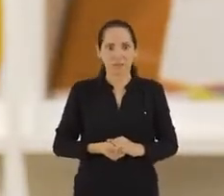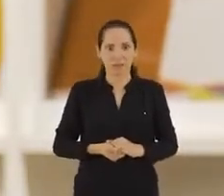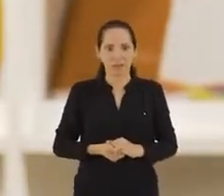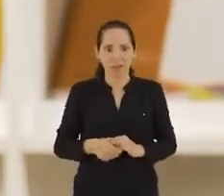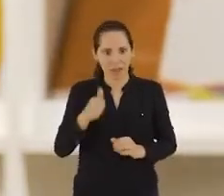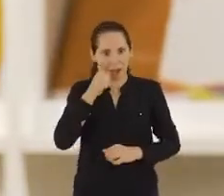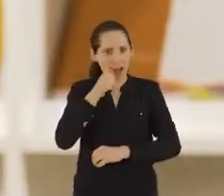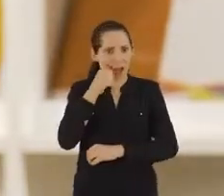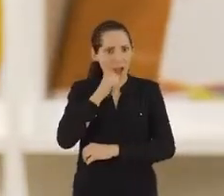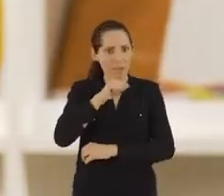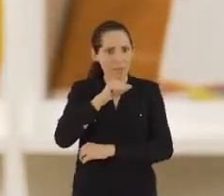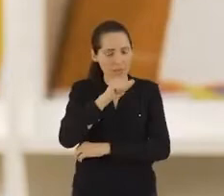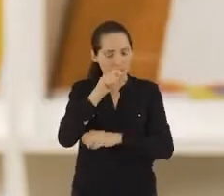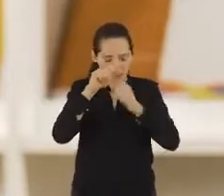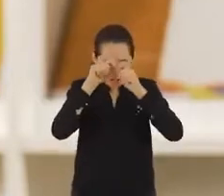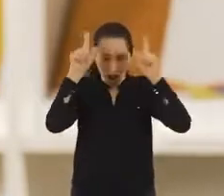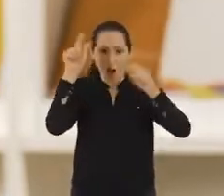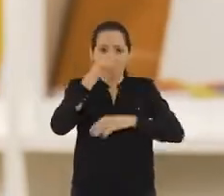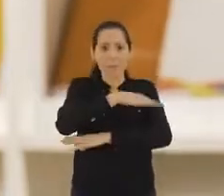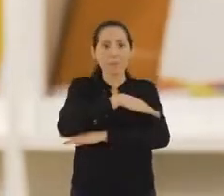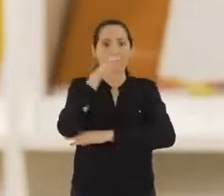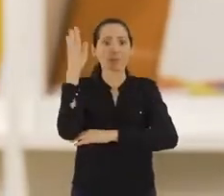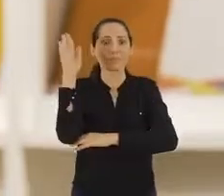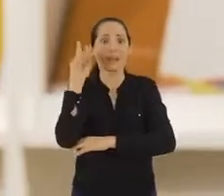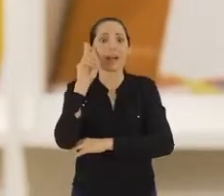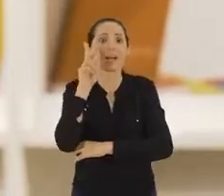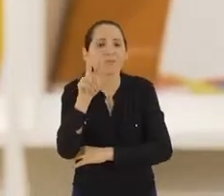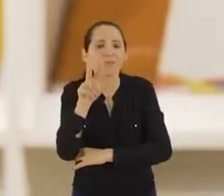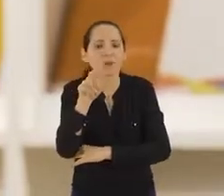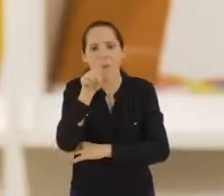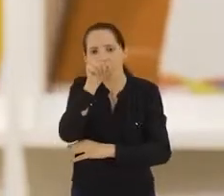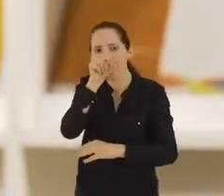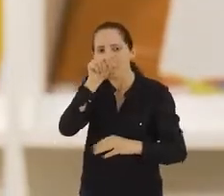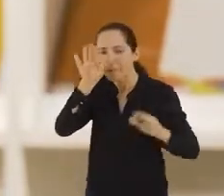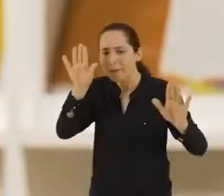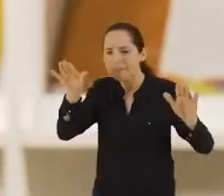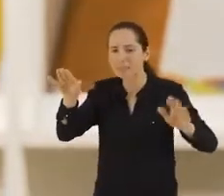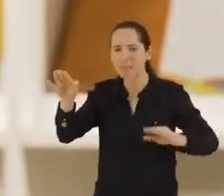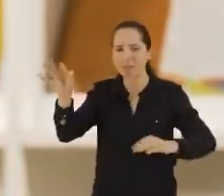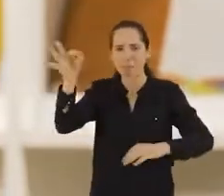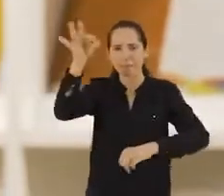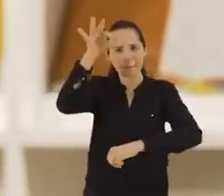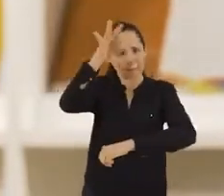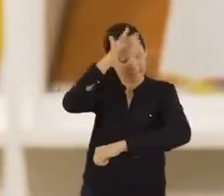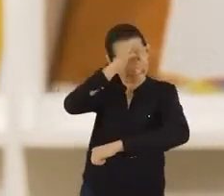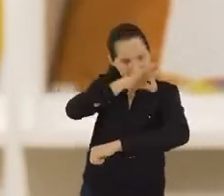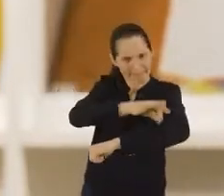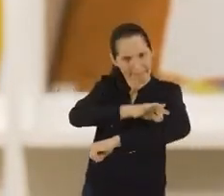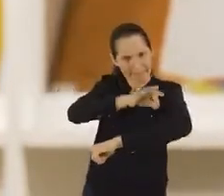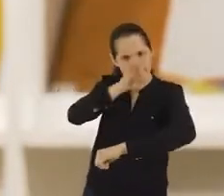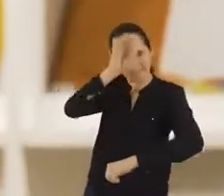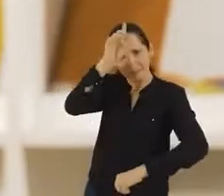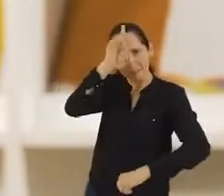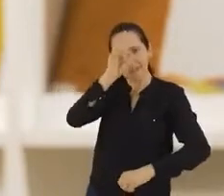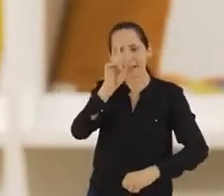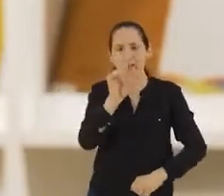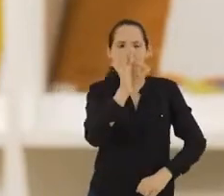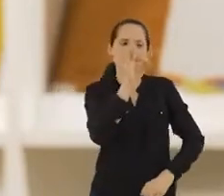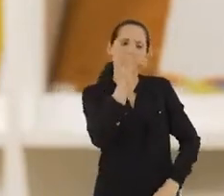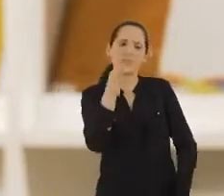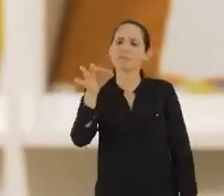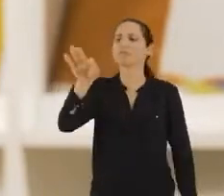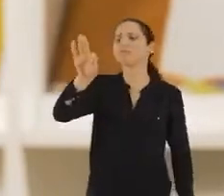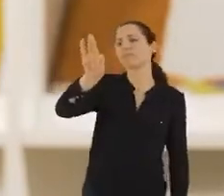Quando a menina abriu os olhos, ela só viu uma pena amarelinha que ia